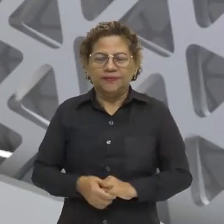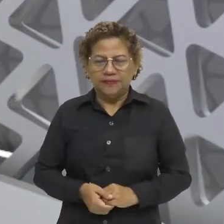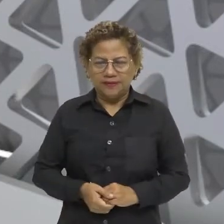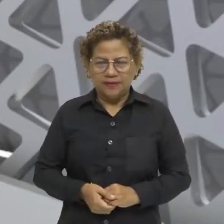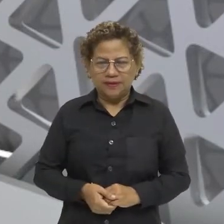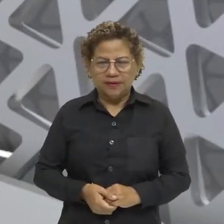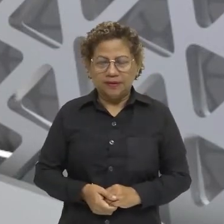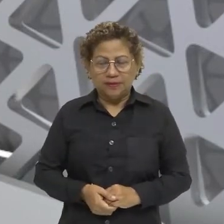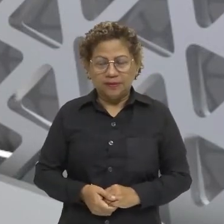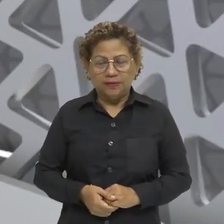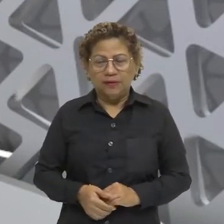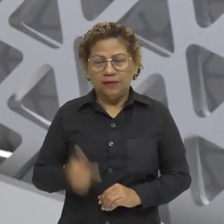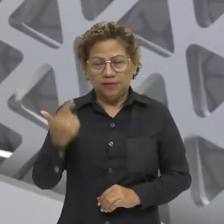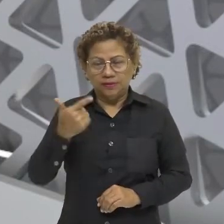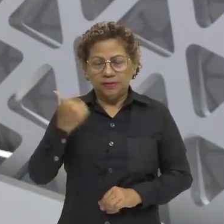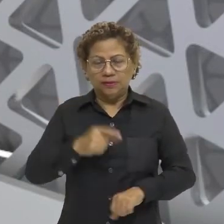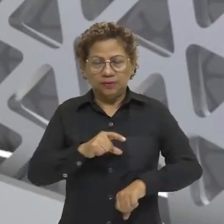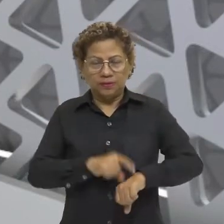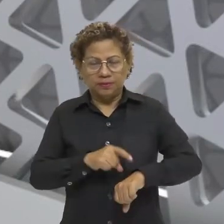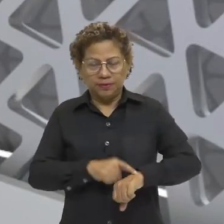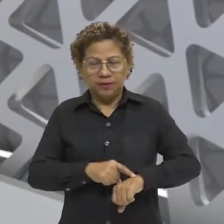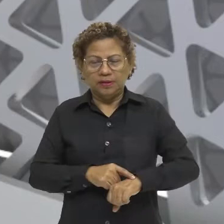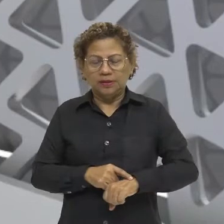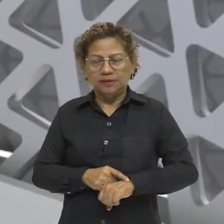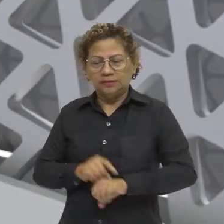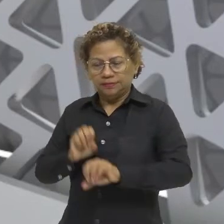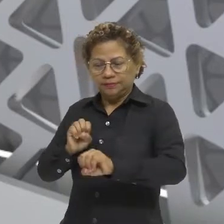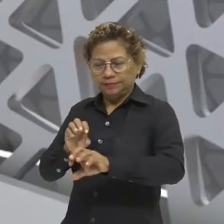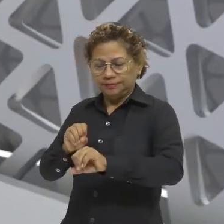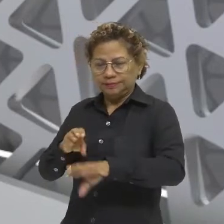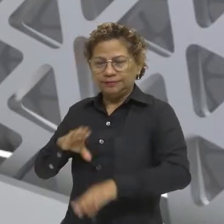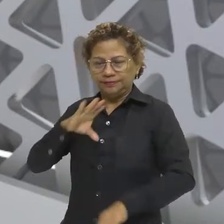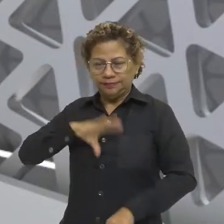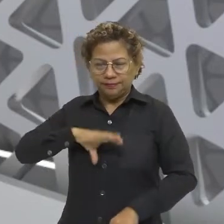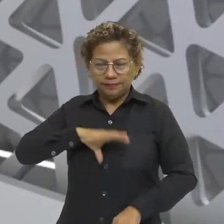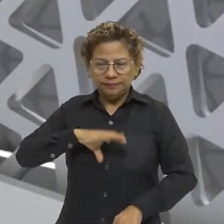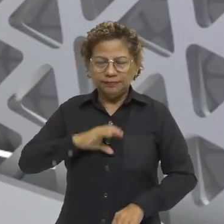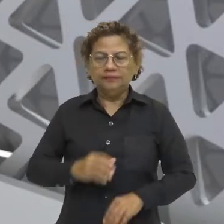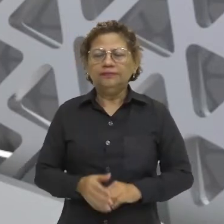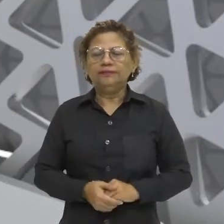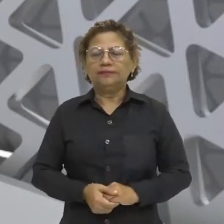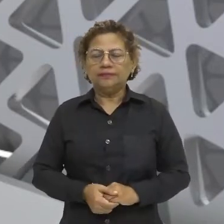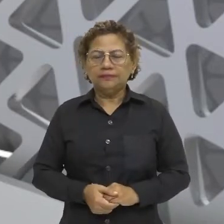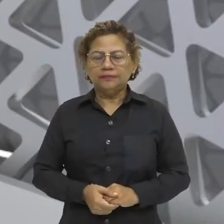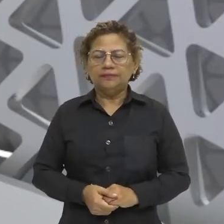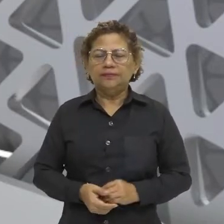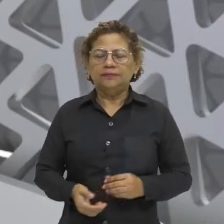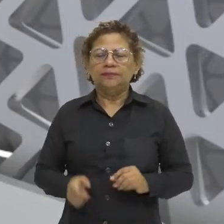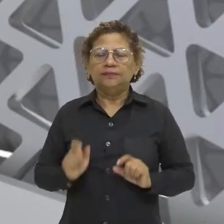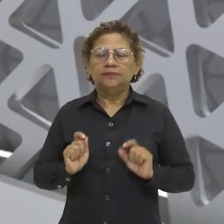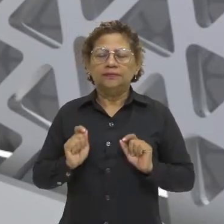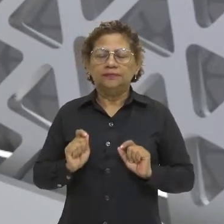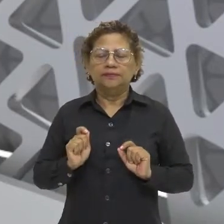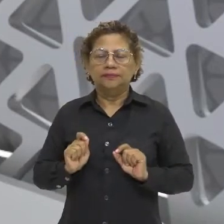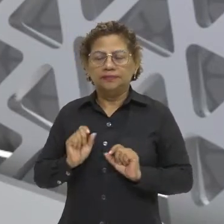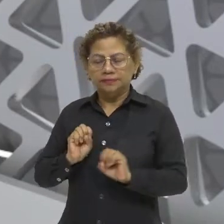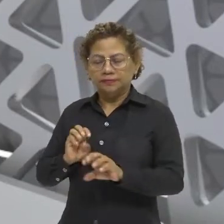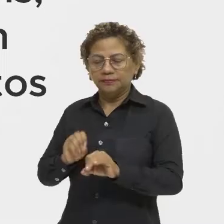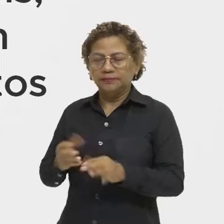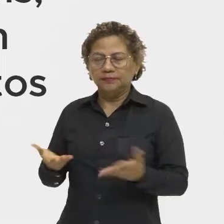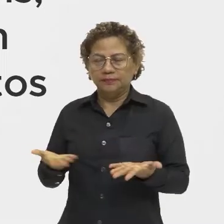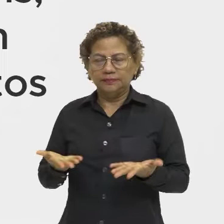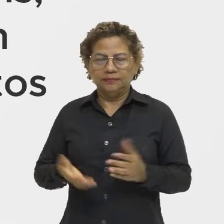no segundo momento da nossa aula de língua portuguesa. Vamos conhecer o que nós temos para a nossa aula de hoje.